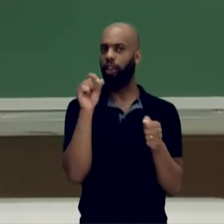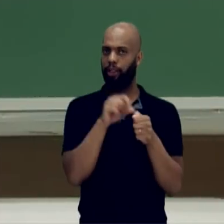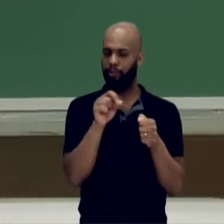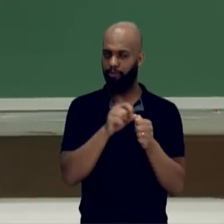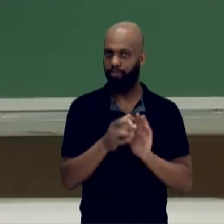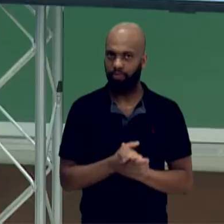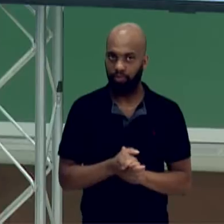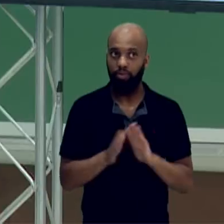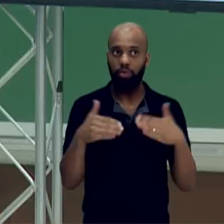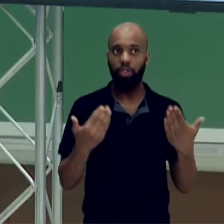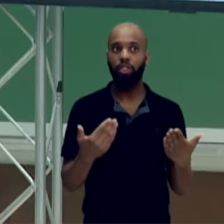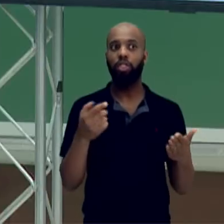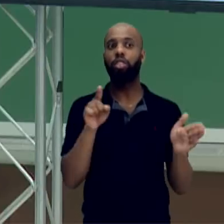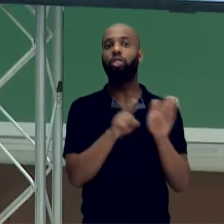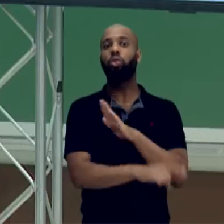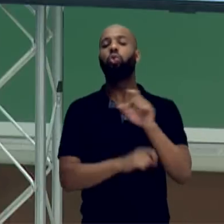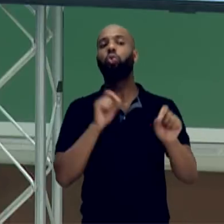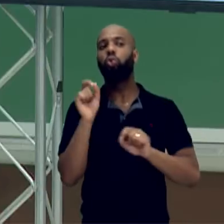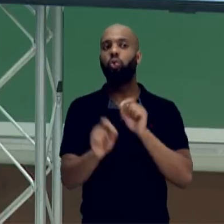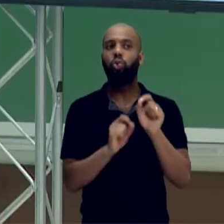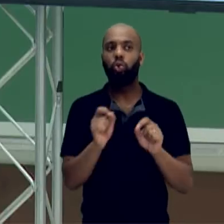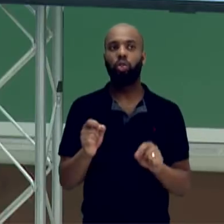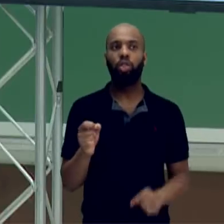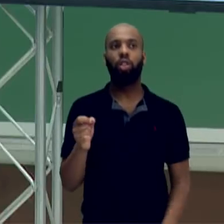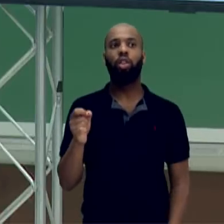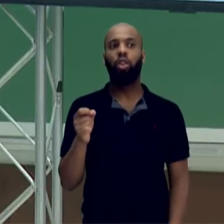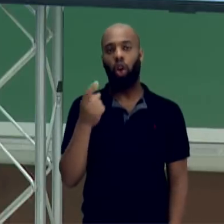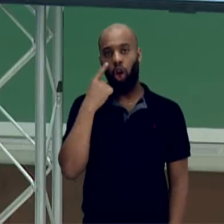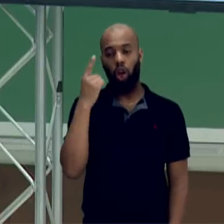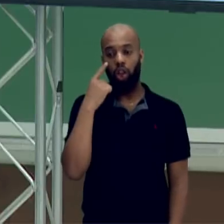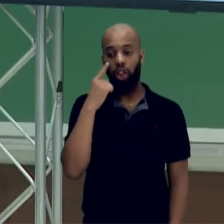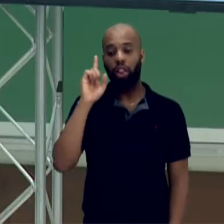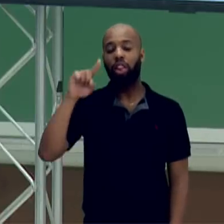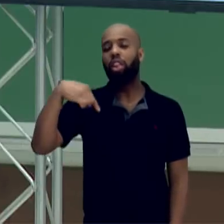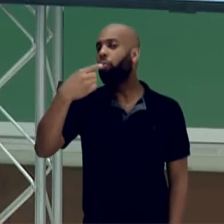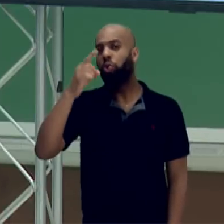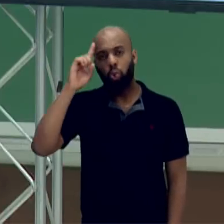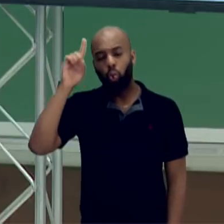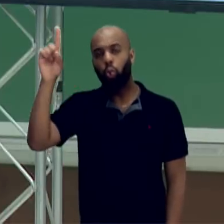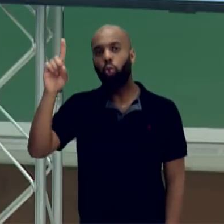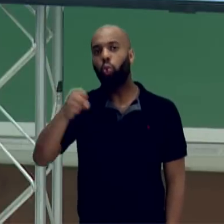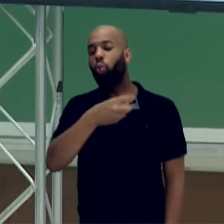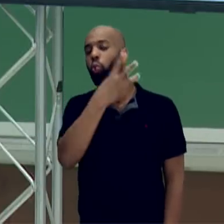feita. Então, aqui a pergunta é depois de quantos dias